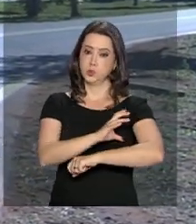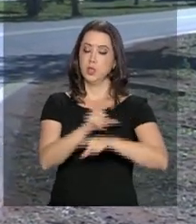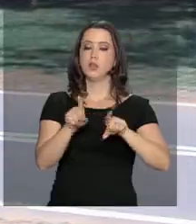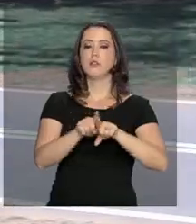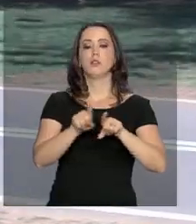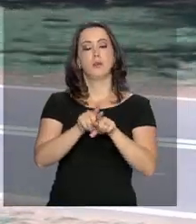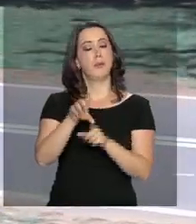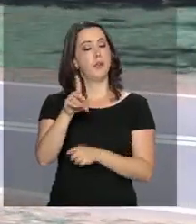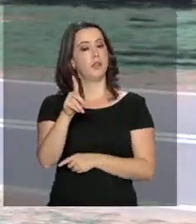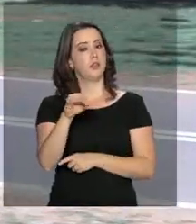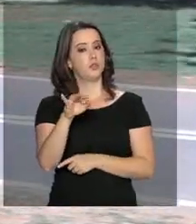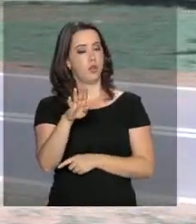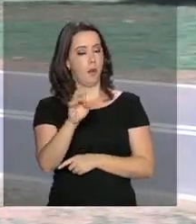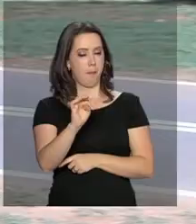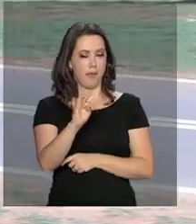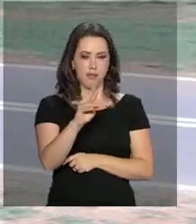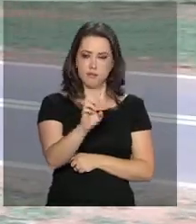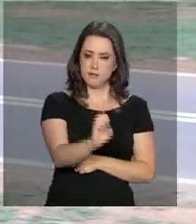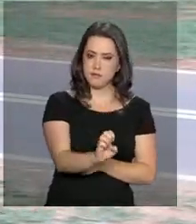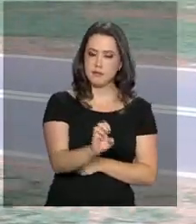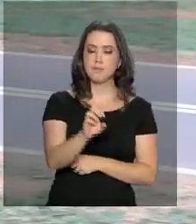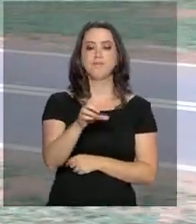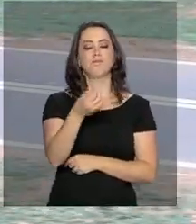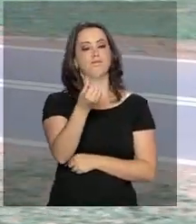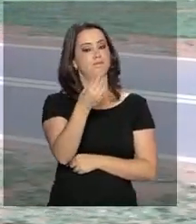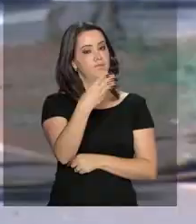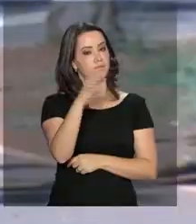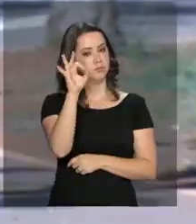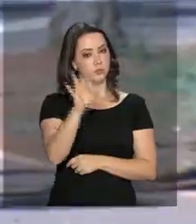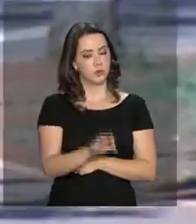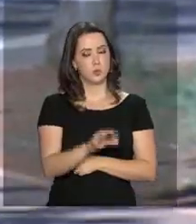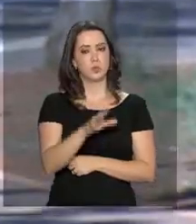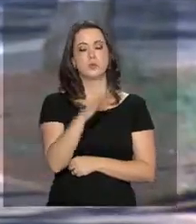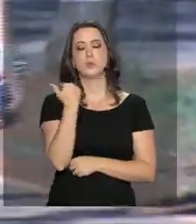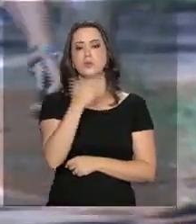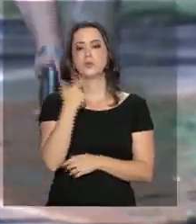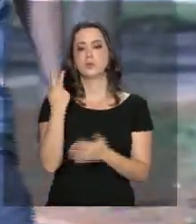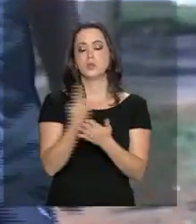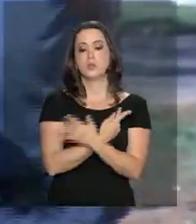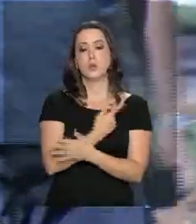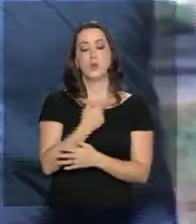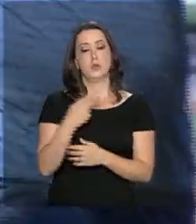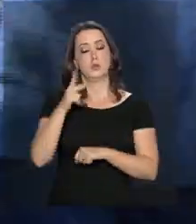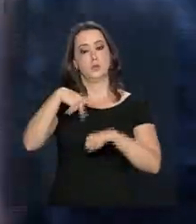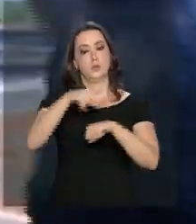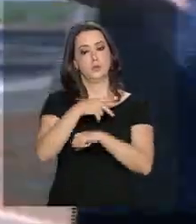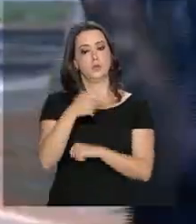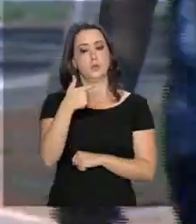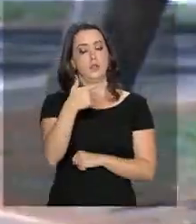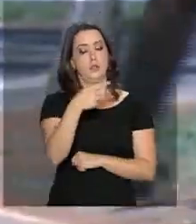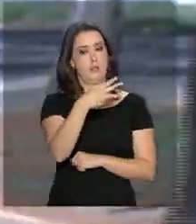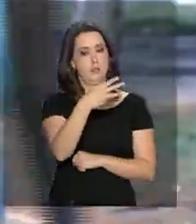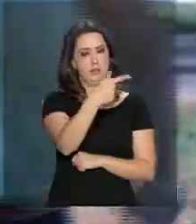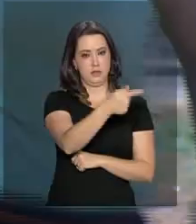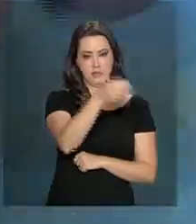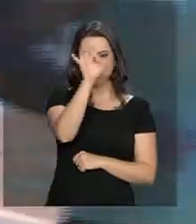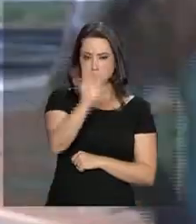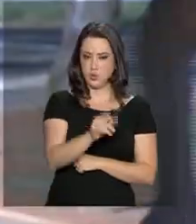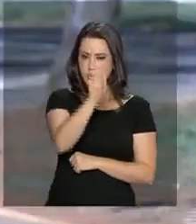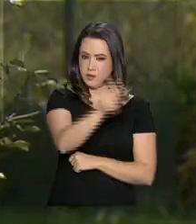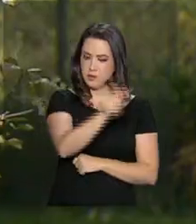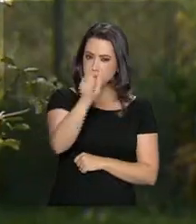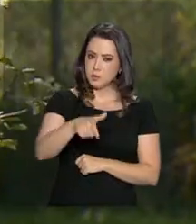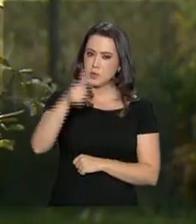responsáveis por 76% das mortes ocorridas no país. Segundo o Vigitel, 37% da população brasileira é